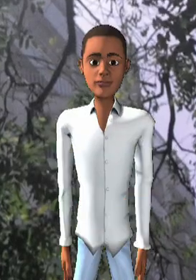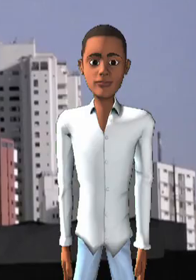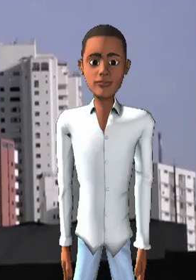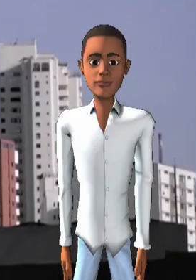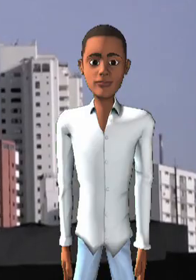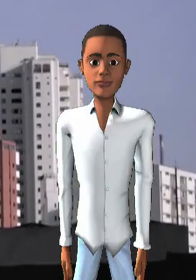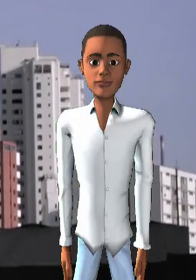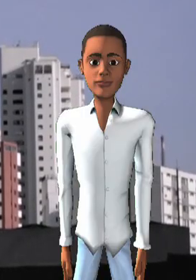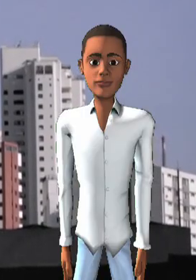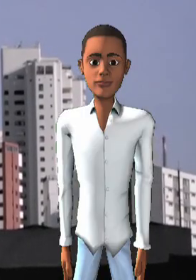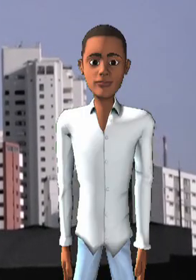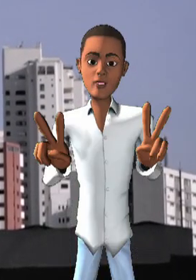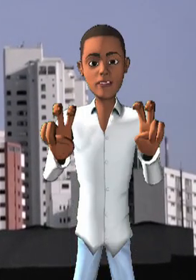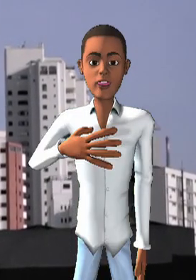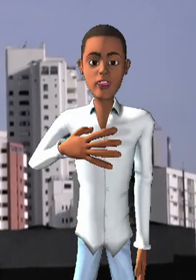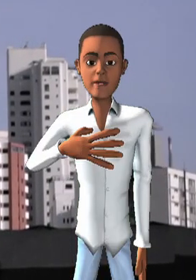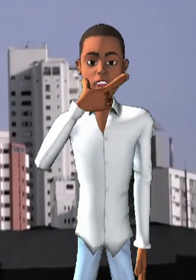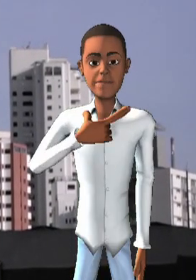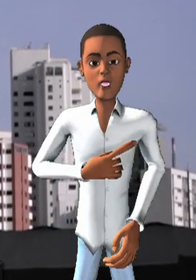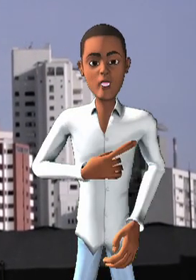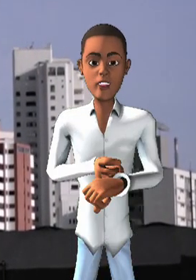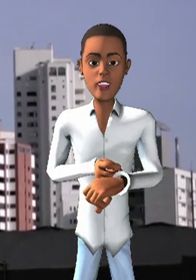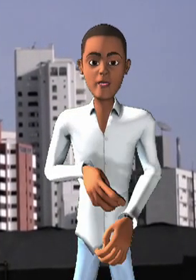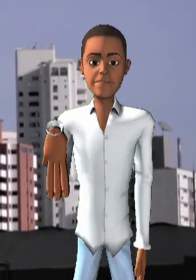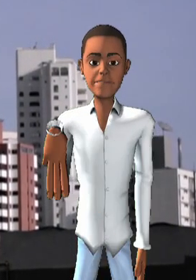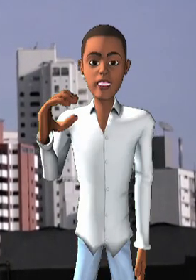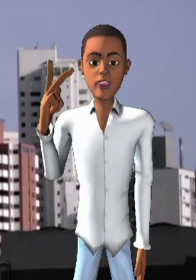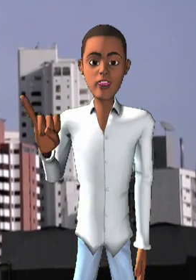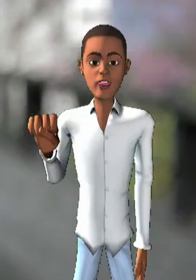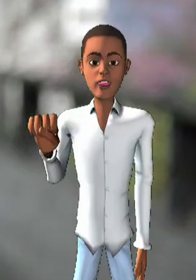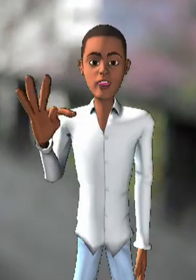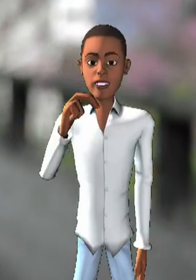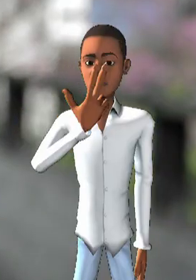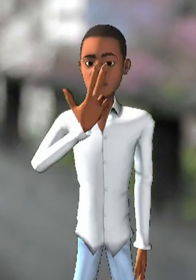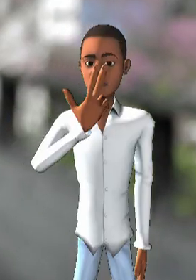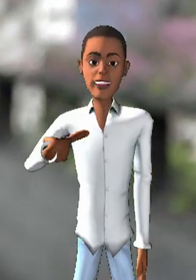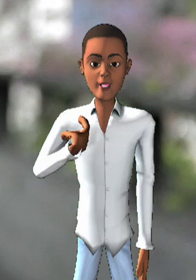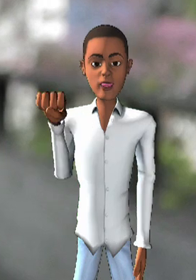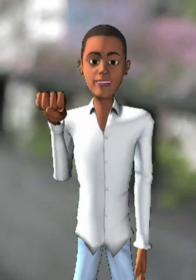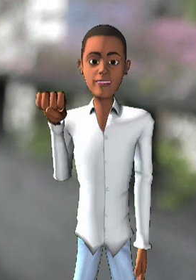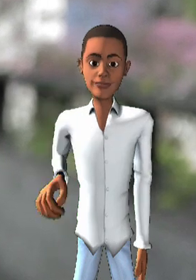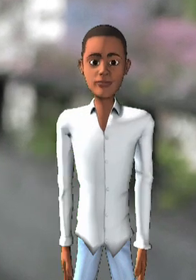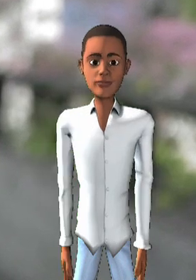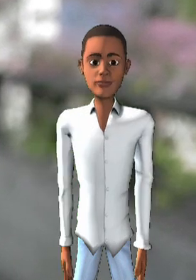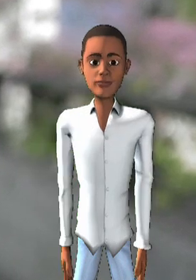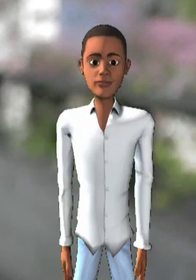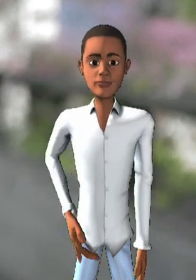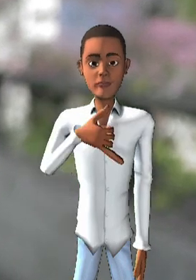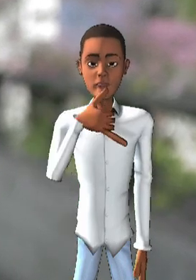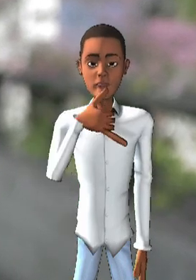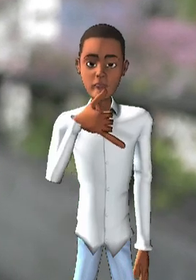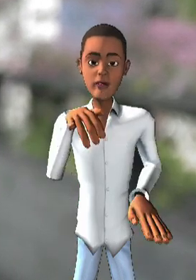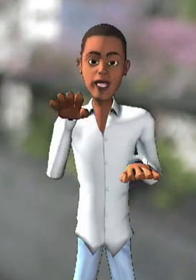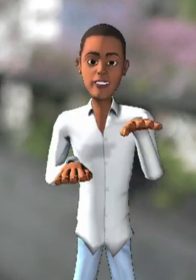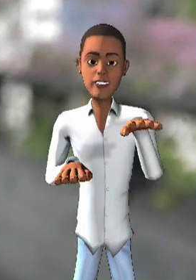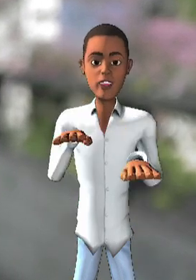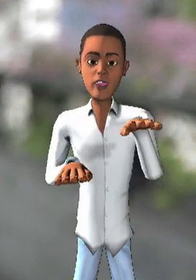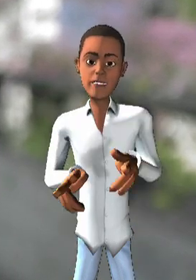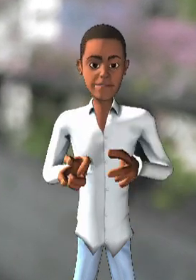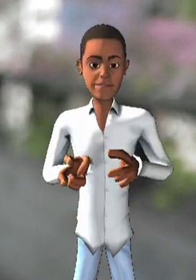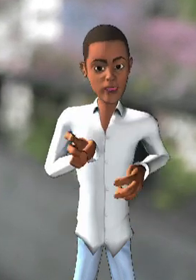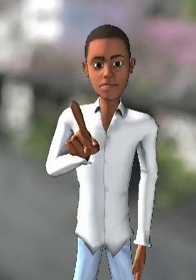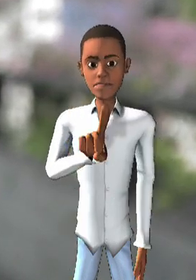ensolarado. Edifícios residenciais de alto padrão. Machista, eu acho que eu sou bem machista, infelizmente, não gostaria. Mas hoje a gente